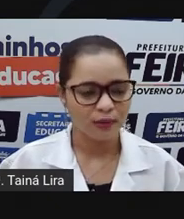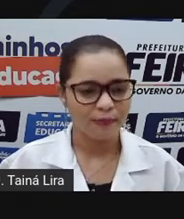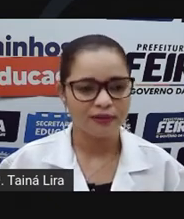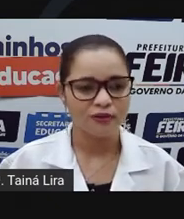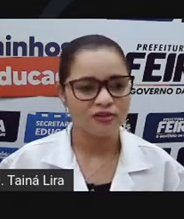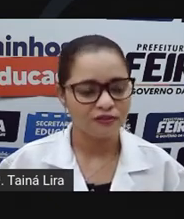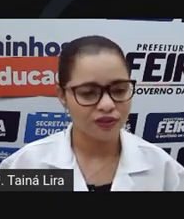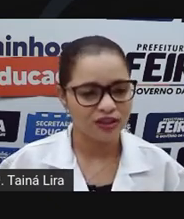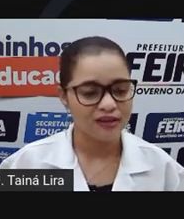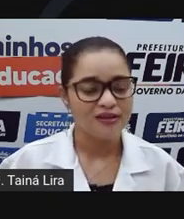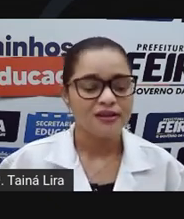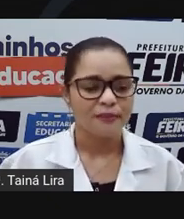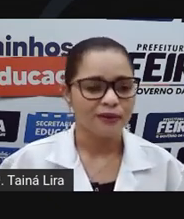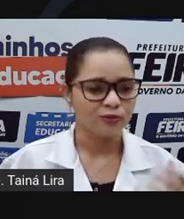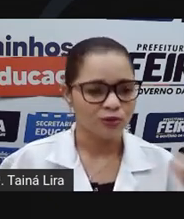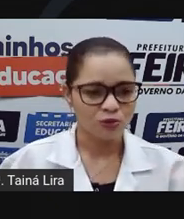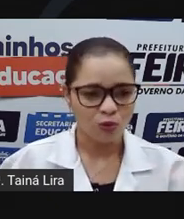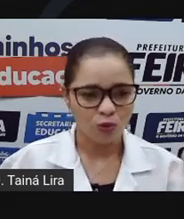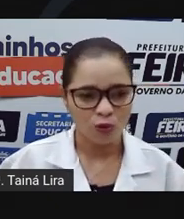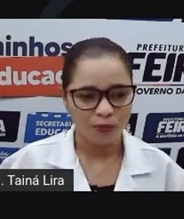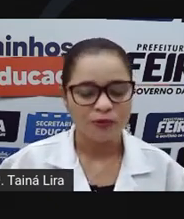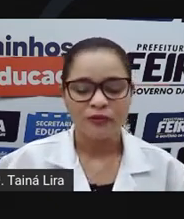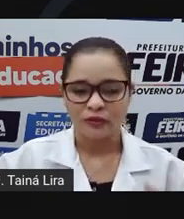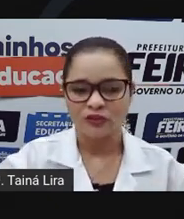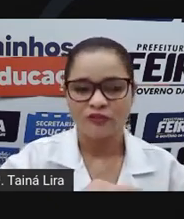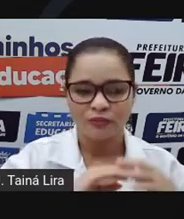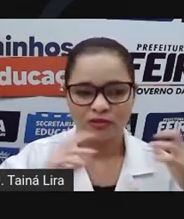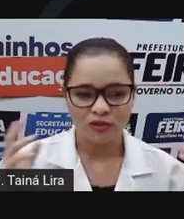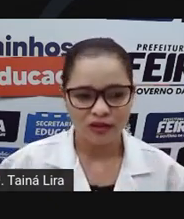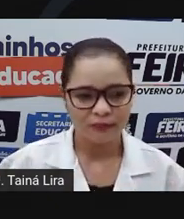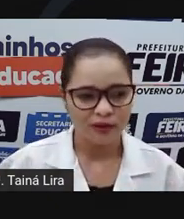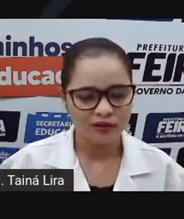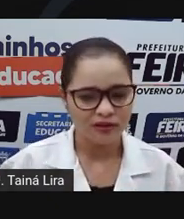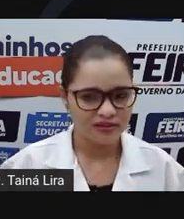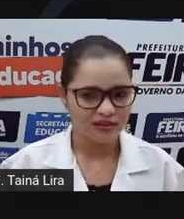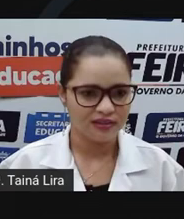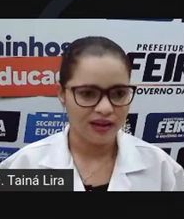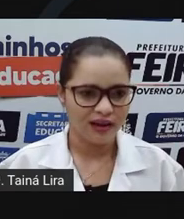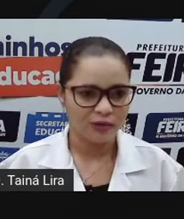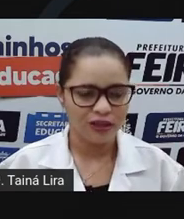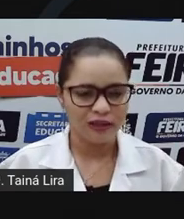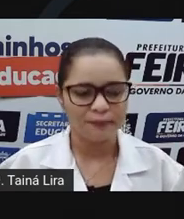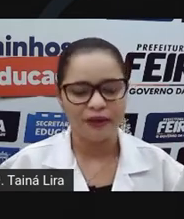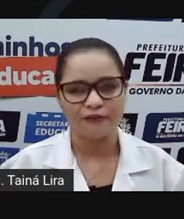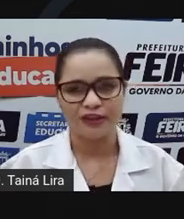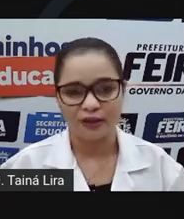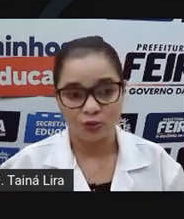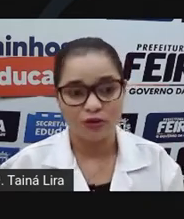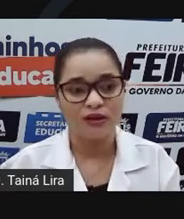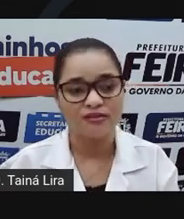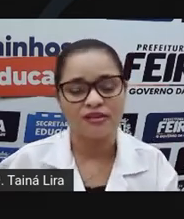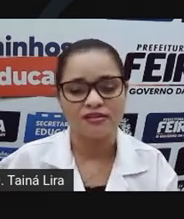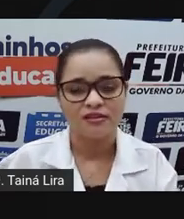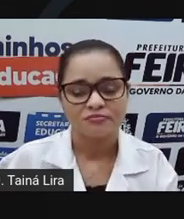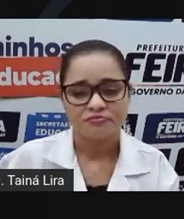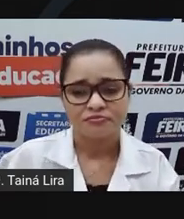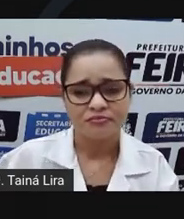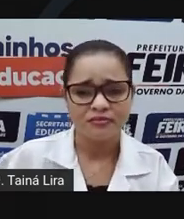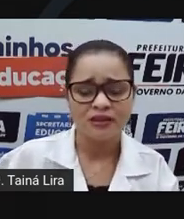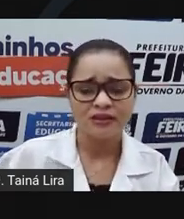importante cima para nossa vida para o nosso corpo nós já vimos toda a importância e da água né para evitar